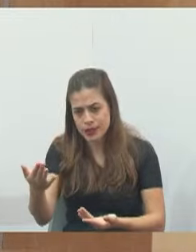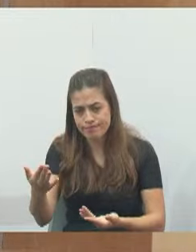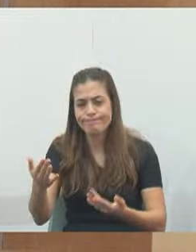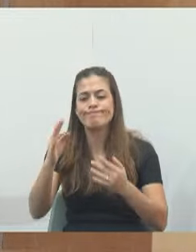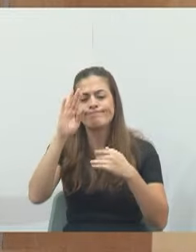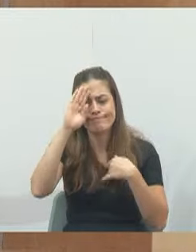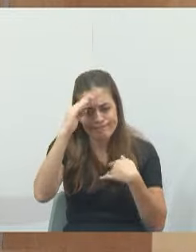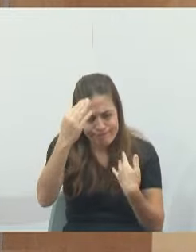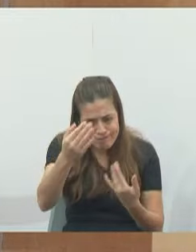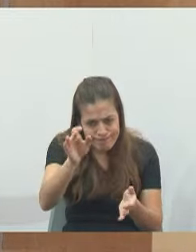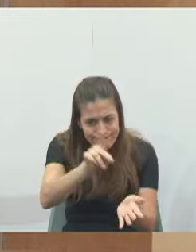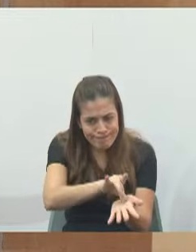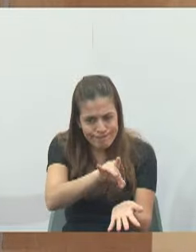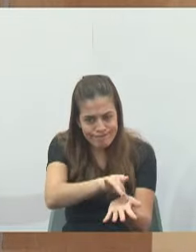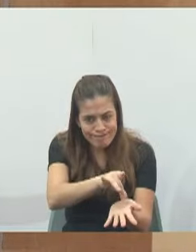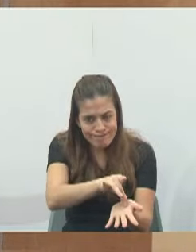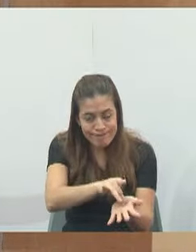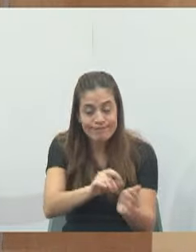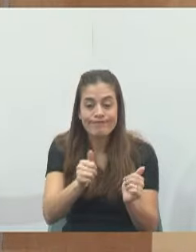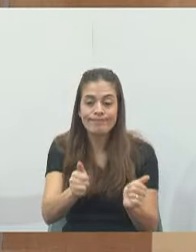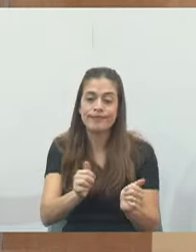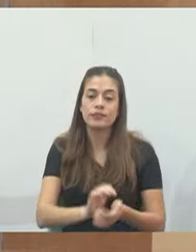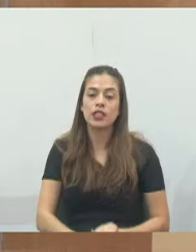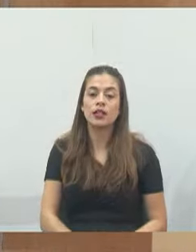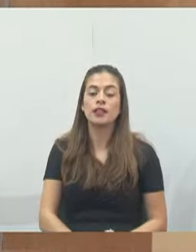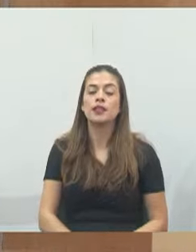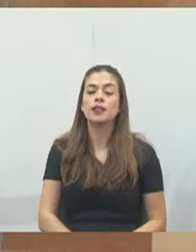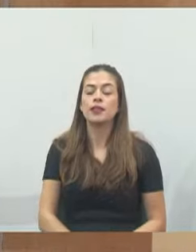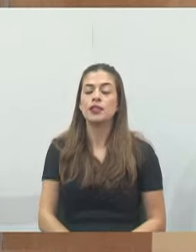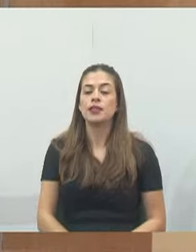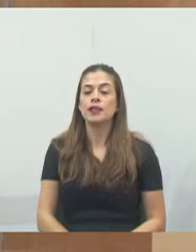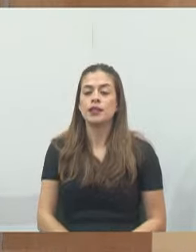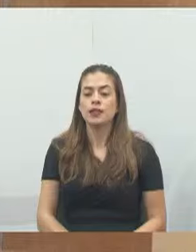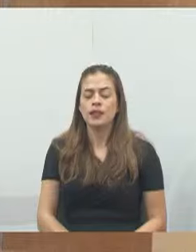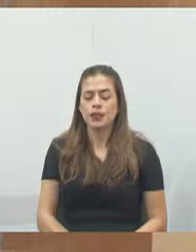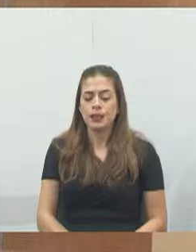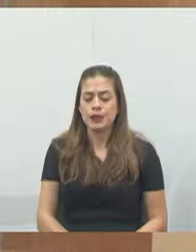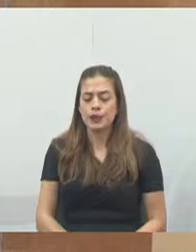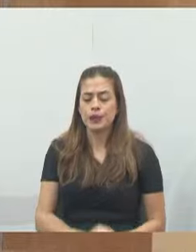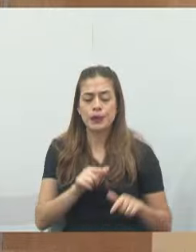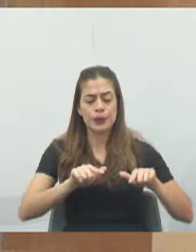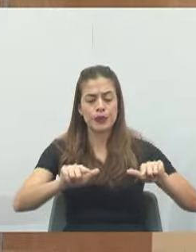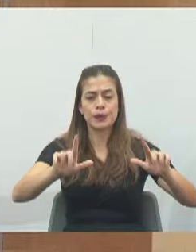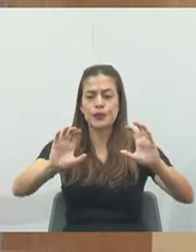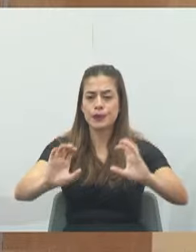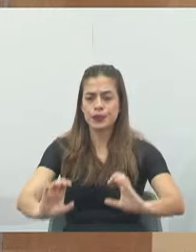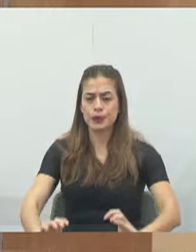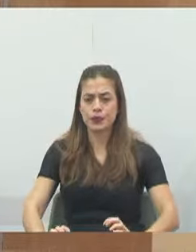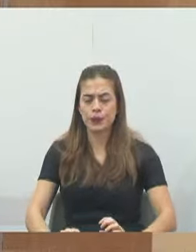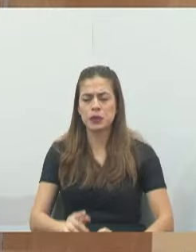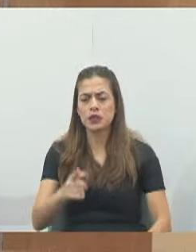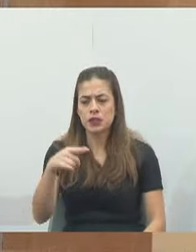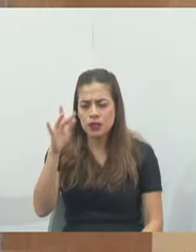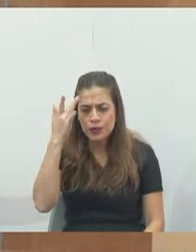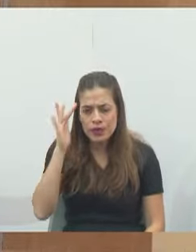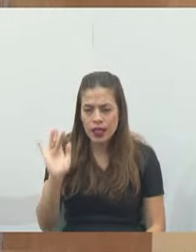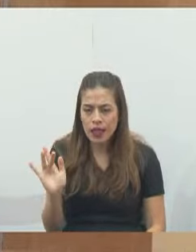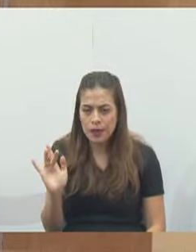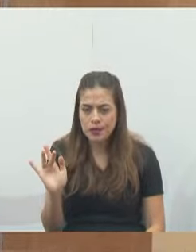honrado mesmo, tá bom, Fabrício? Tá? E outra, o título de cidadania, para quem não